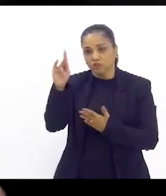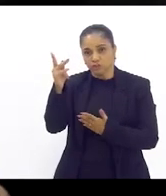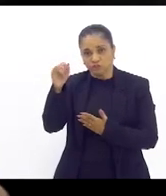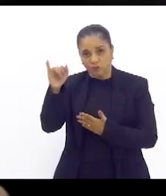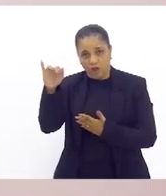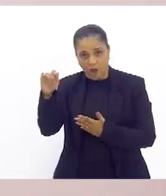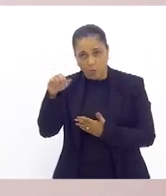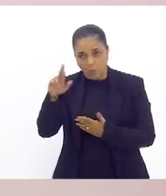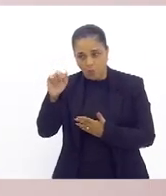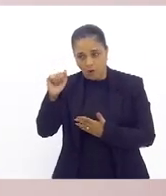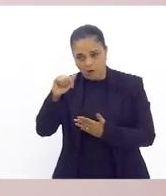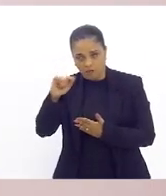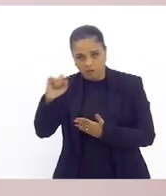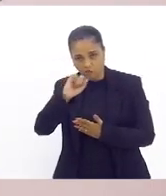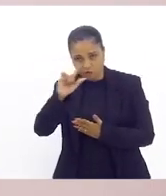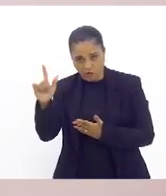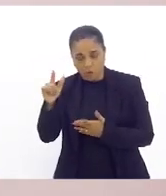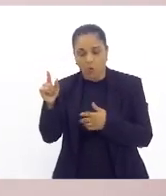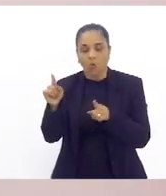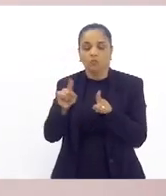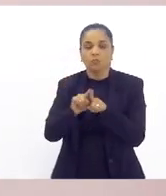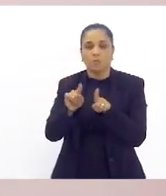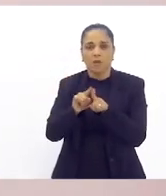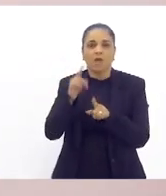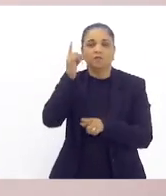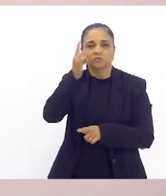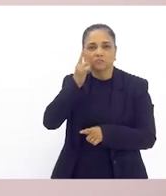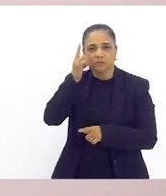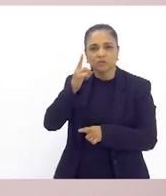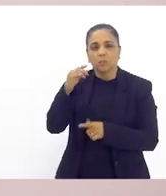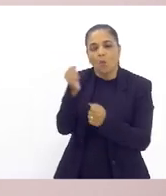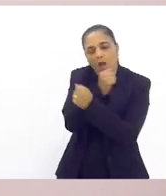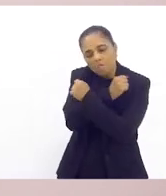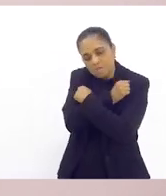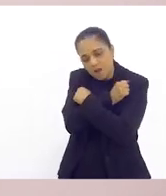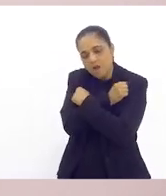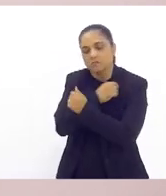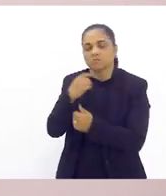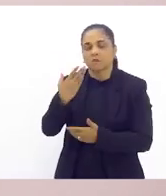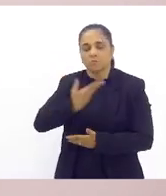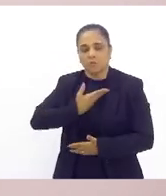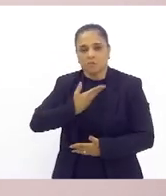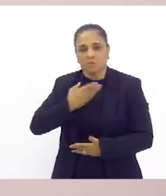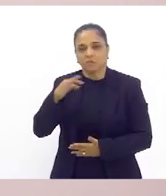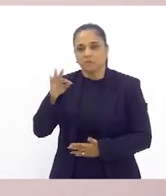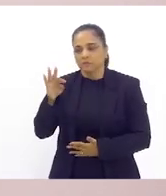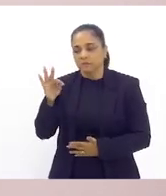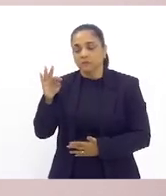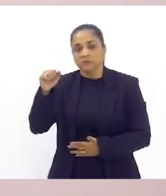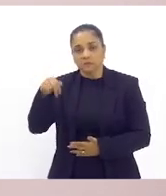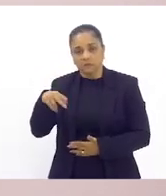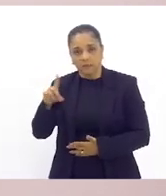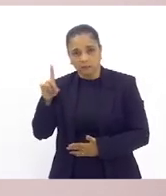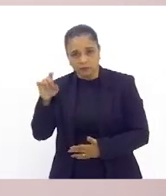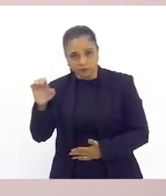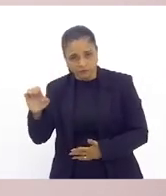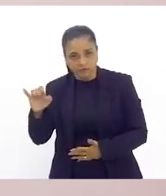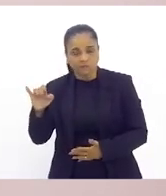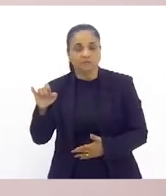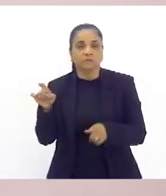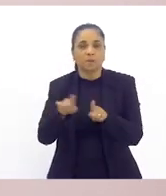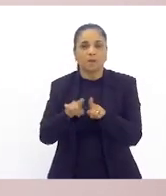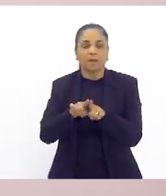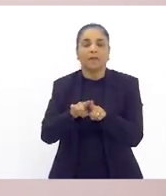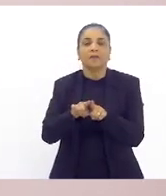municipais e estaduais que estão então aqui um abraço ao amigo tange a gente não teve oportunidade de conversar ainda mas também iremos né Tá